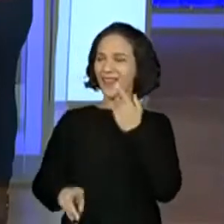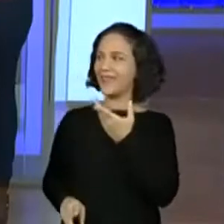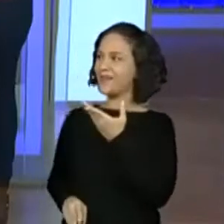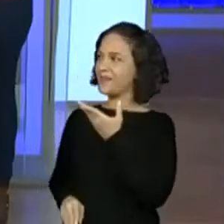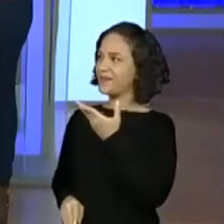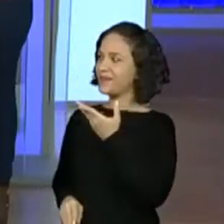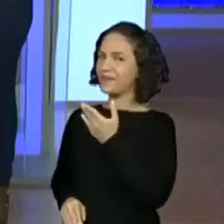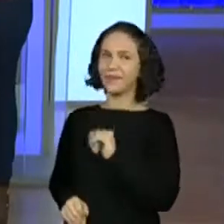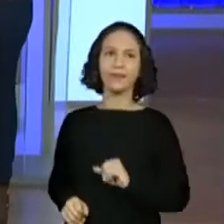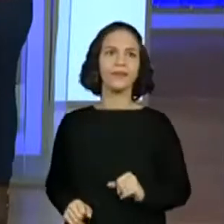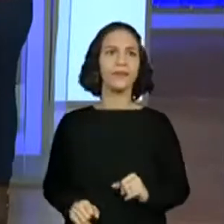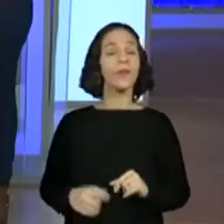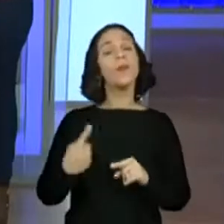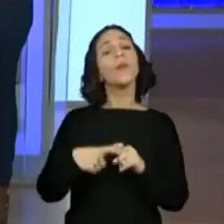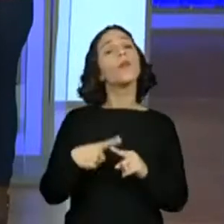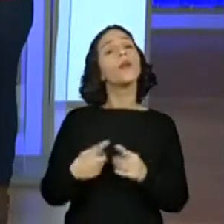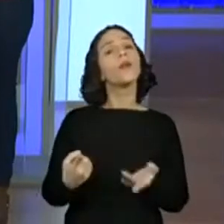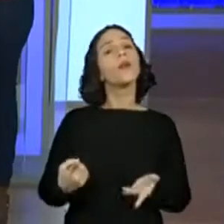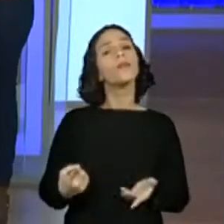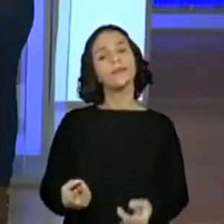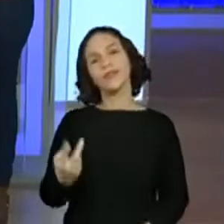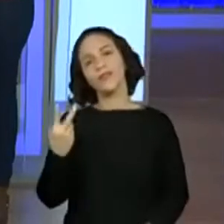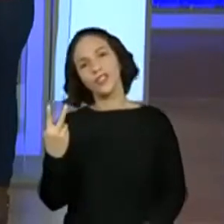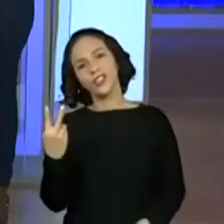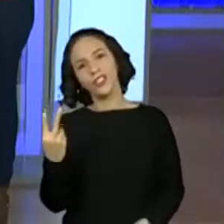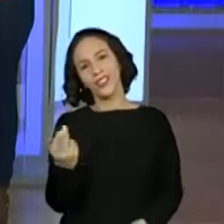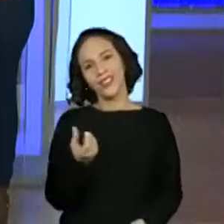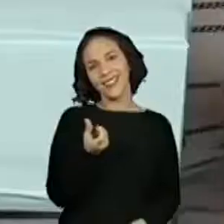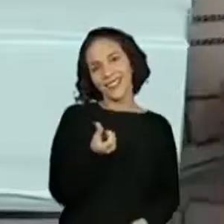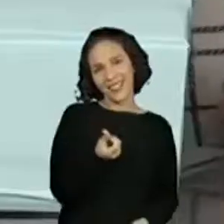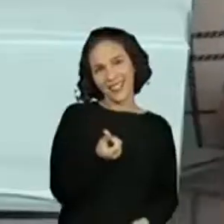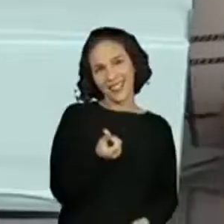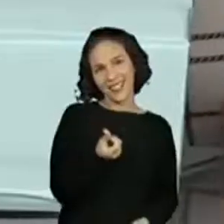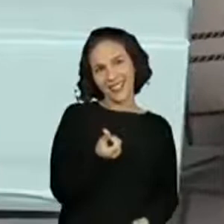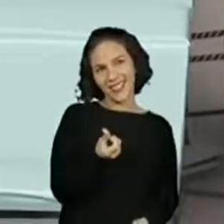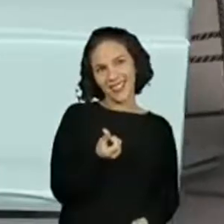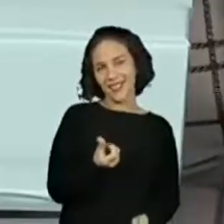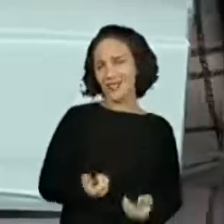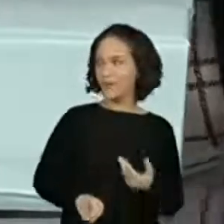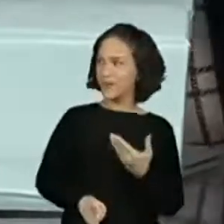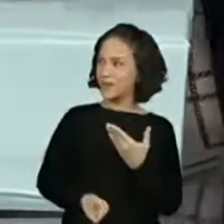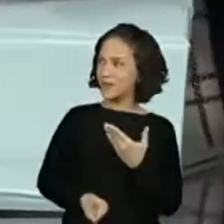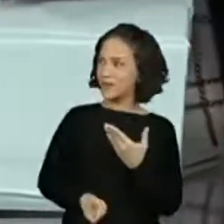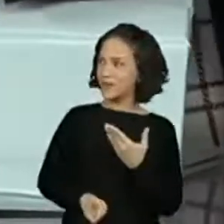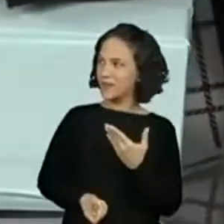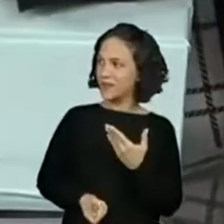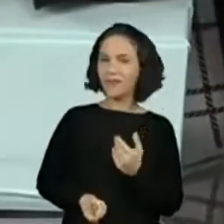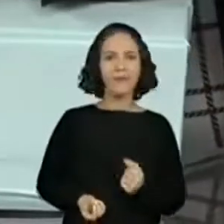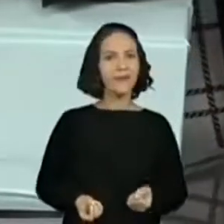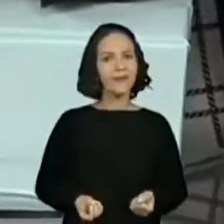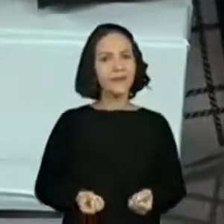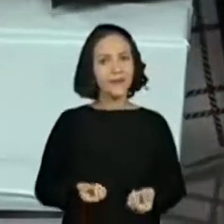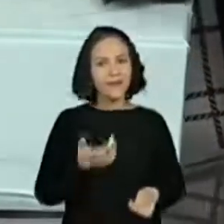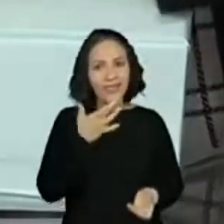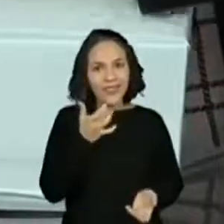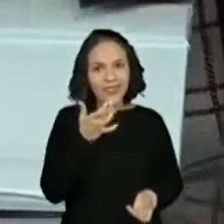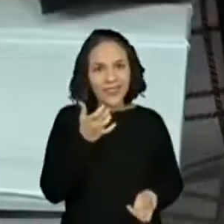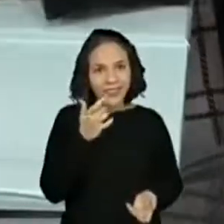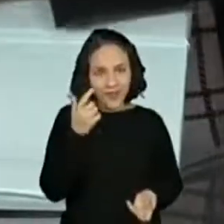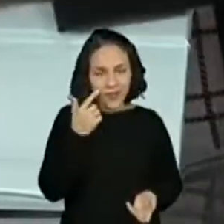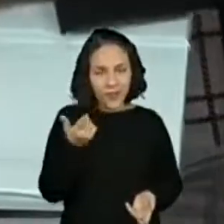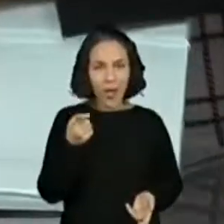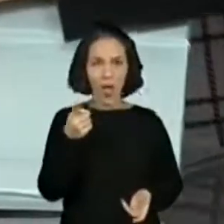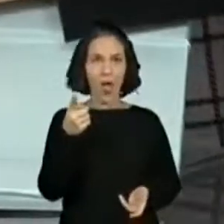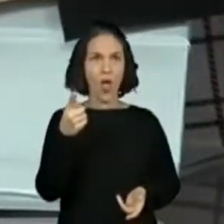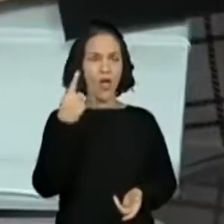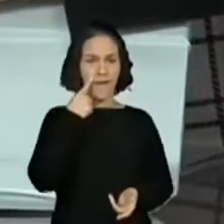o 6, ele vem aqui na unidade. É o mesmo que 20 e 6. Olha que fácil. Então, eu não assim registro assim.